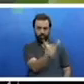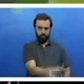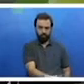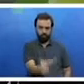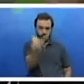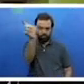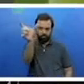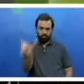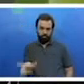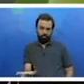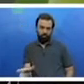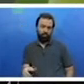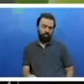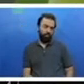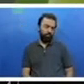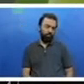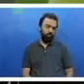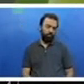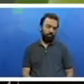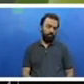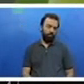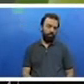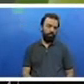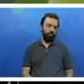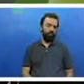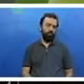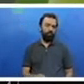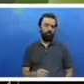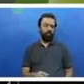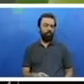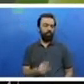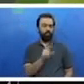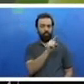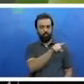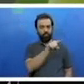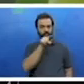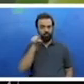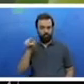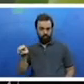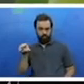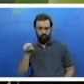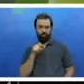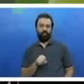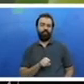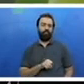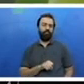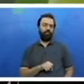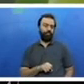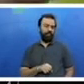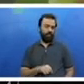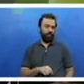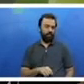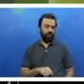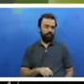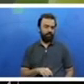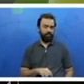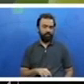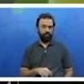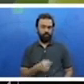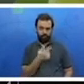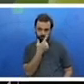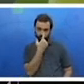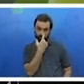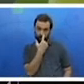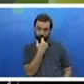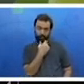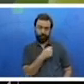outro. Então eu não vou fazer 5 com 10, tá? Eu vou fazer 5 com 2. Uma